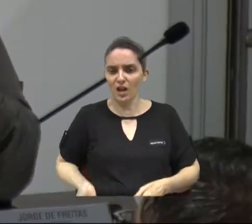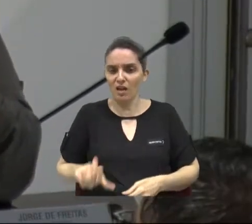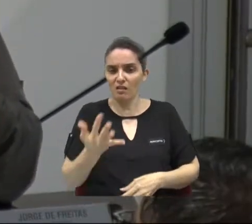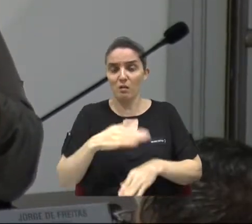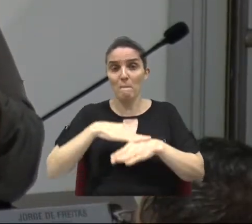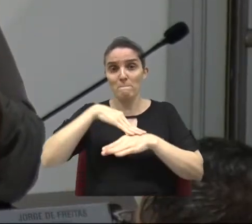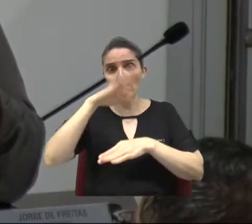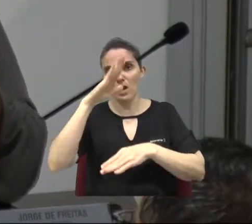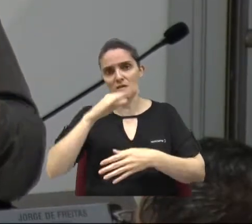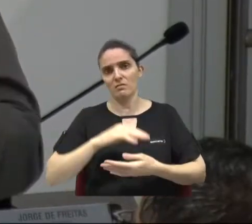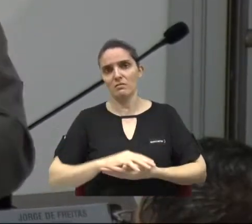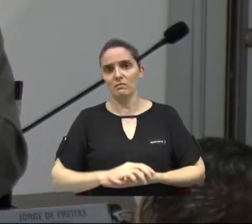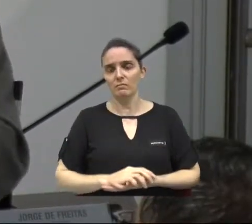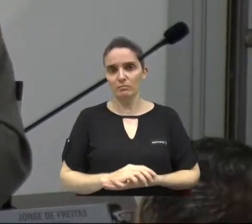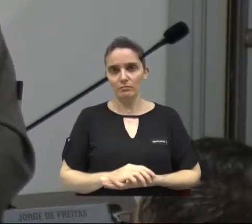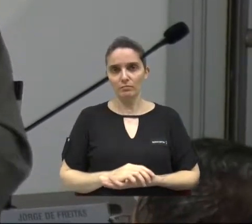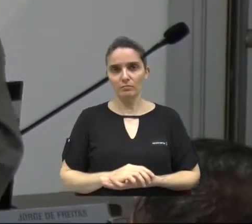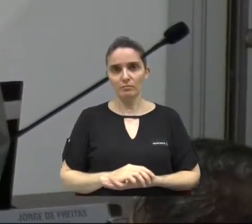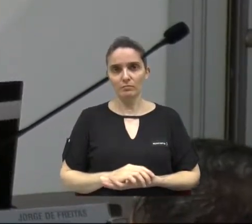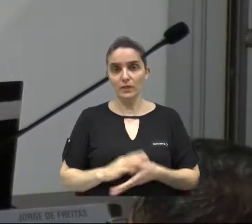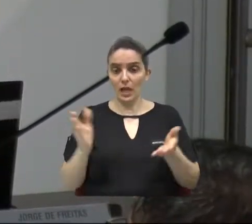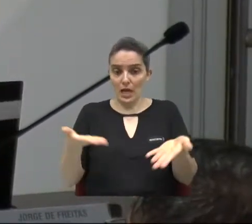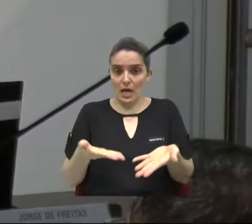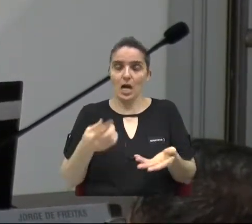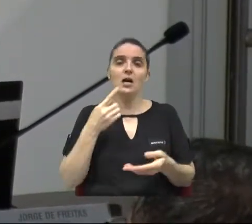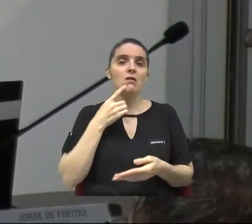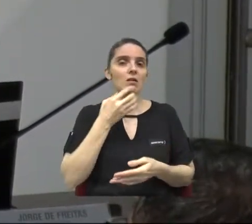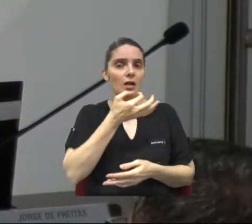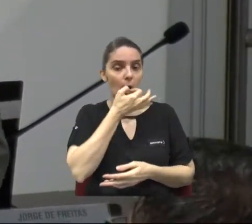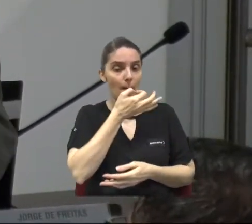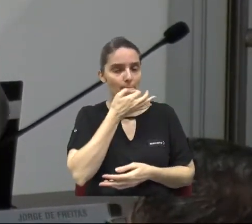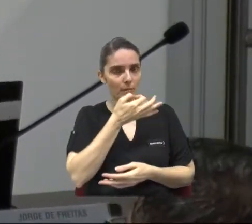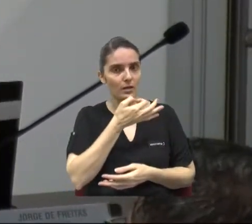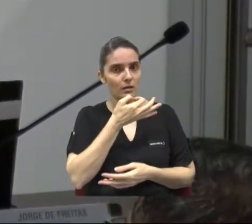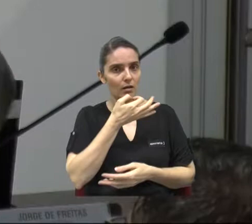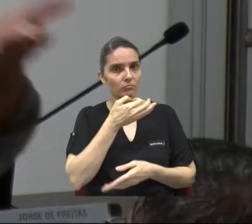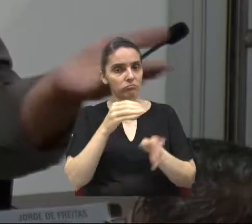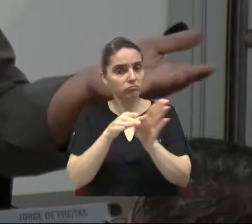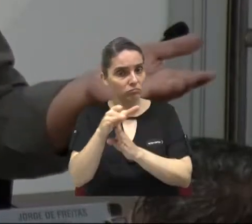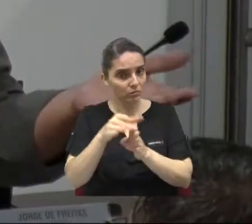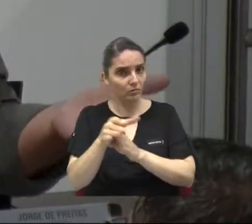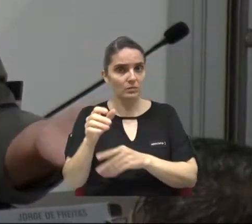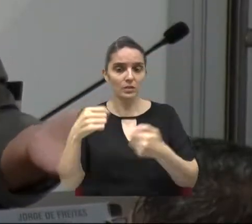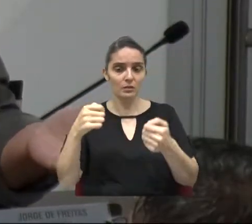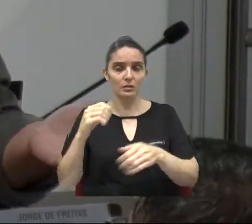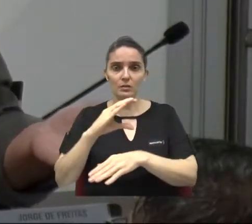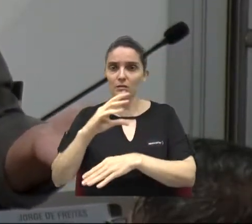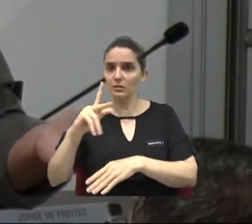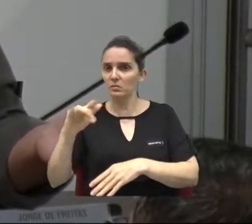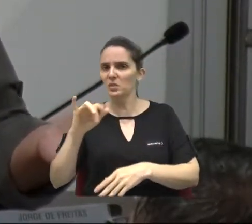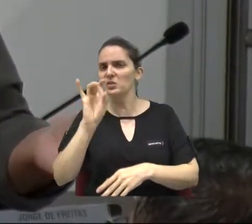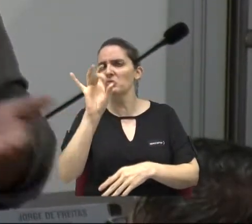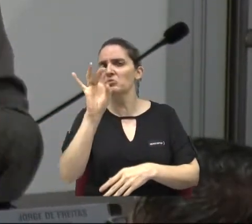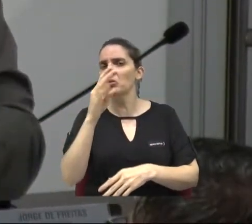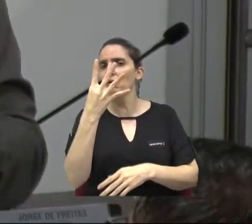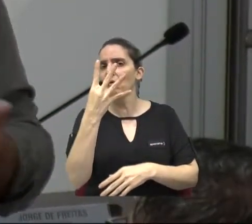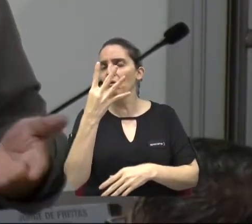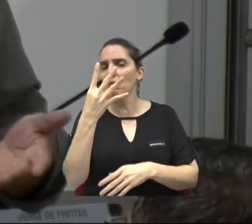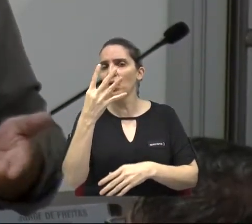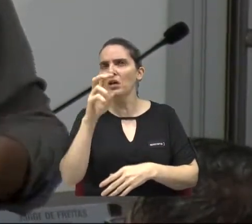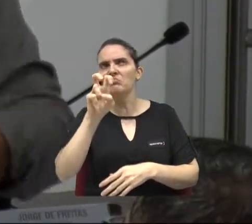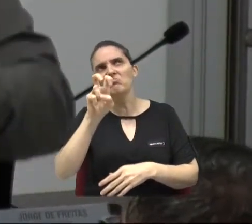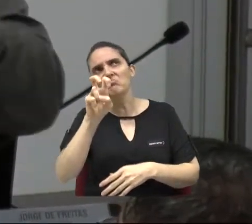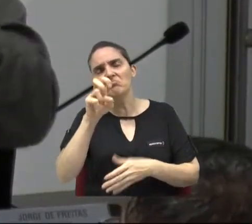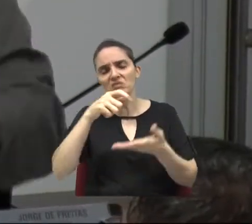anterior. Então fica aí a dica para os vereadores, que nós possamos, a CPI está aí, eu acho que tem 4 ou 5 assinaturas, mais 2 ou